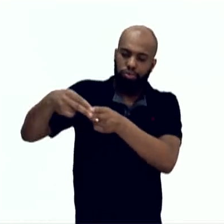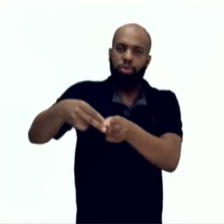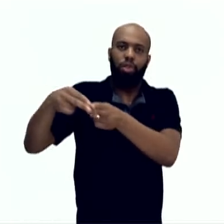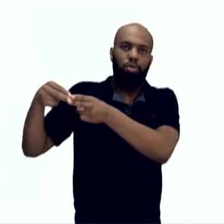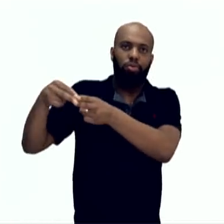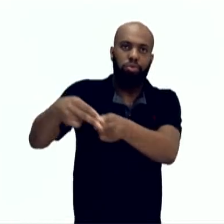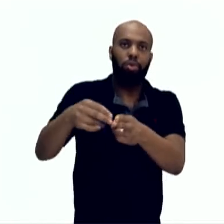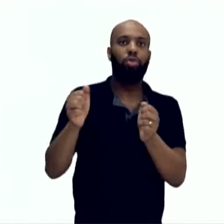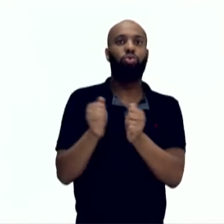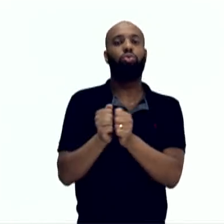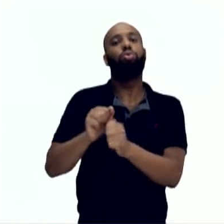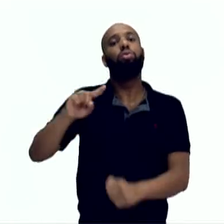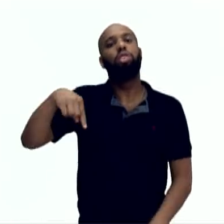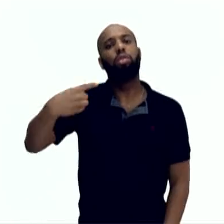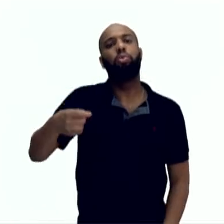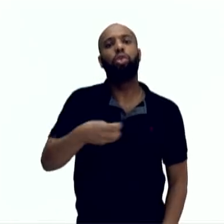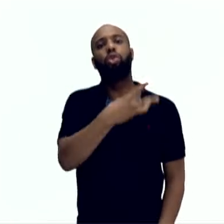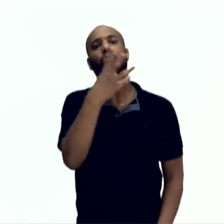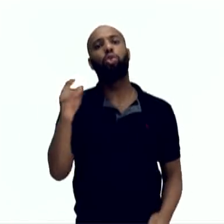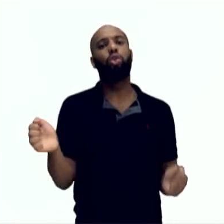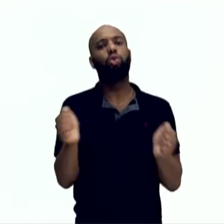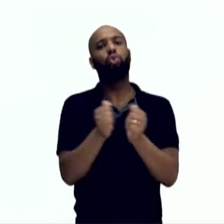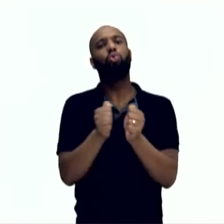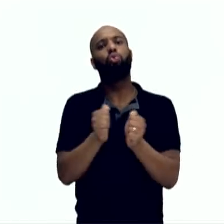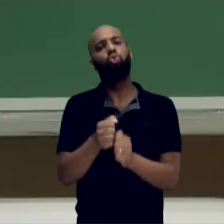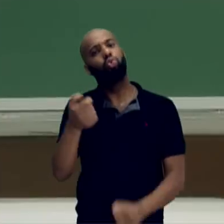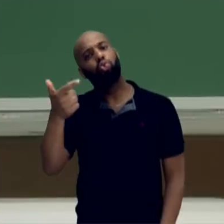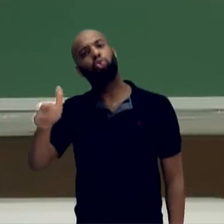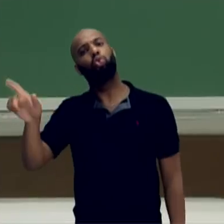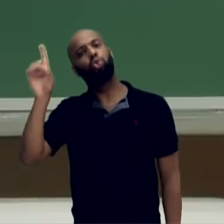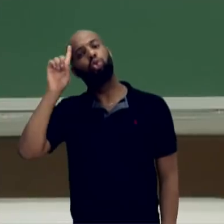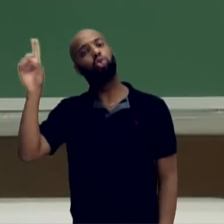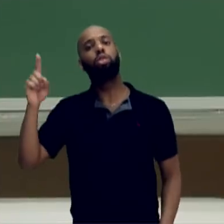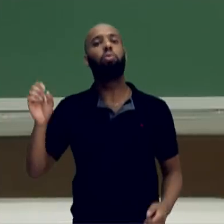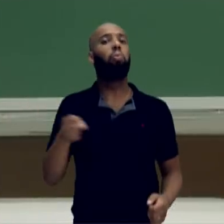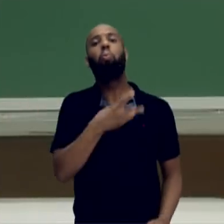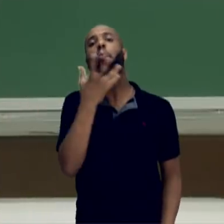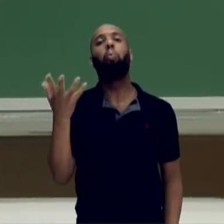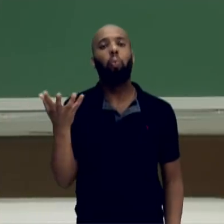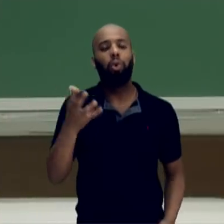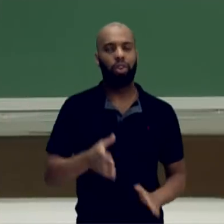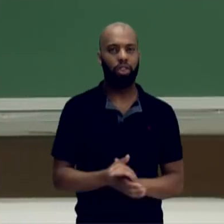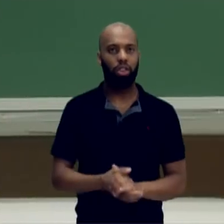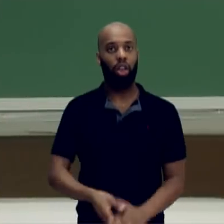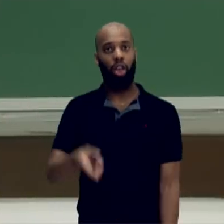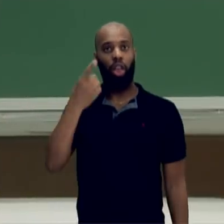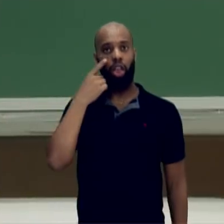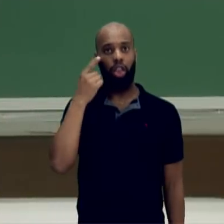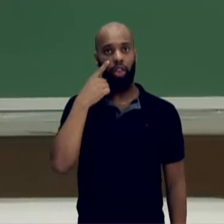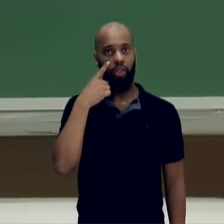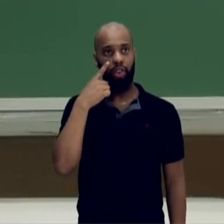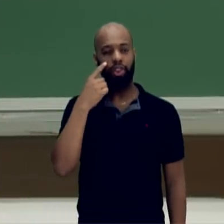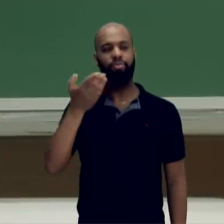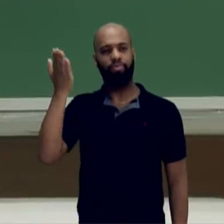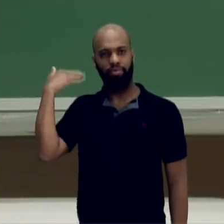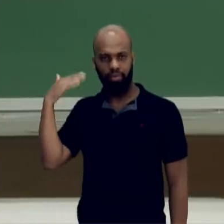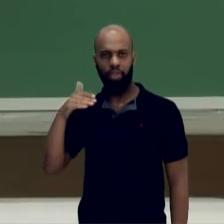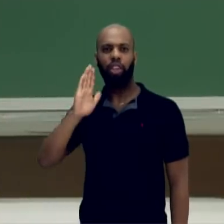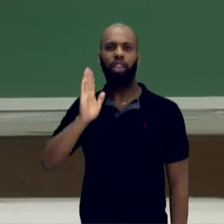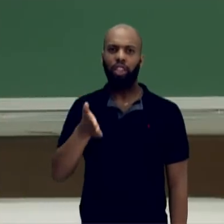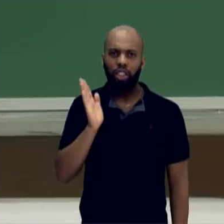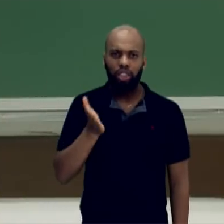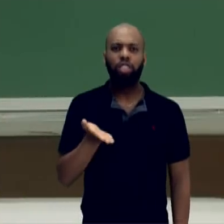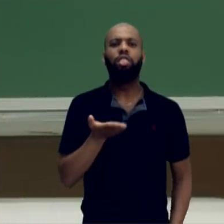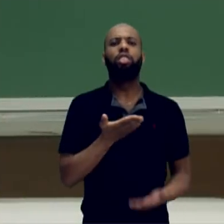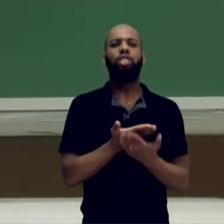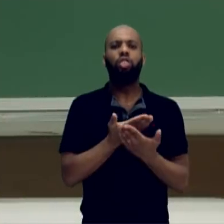quantos dias voltarão a sair juntos novamente? Olha a questão. Lembre-se, desde a primeira aula nós